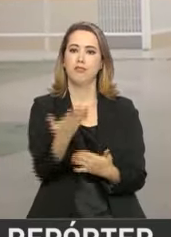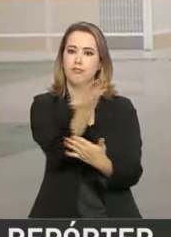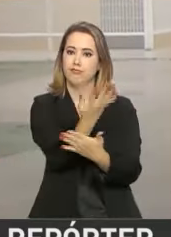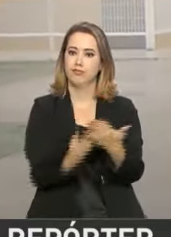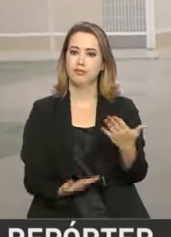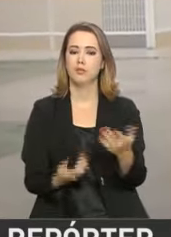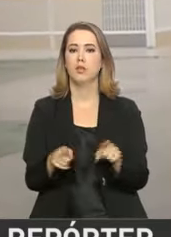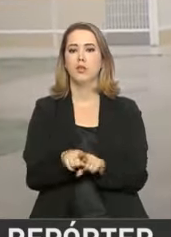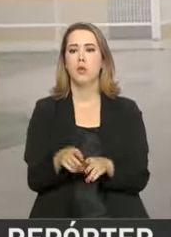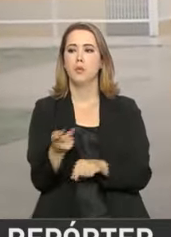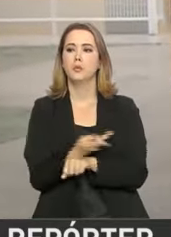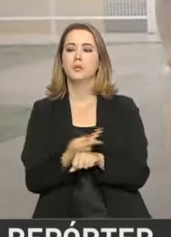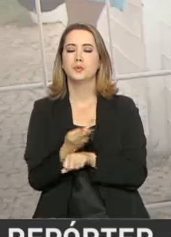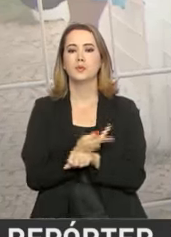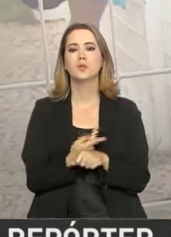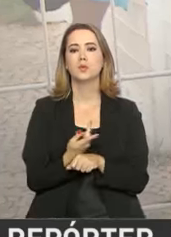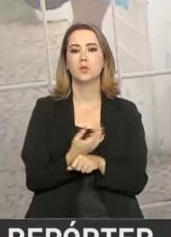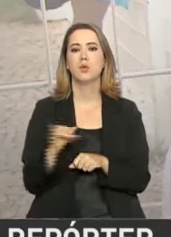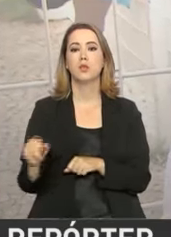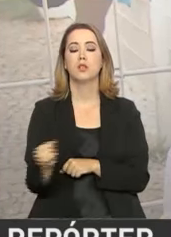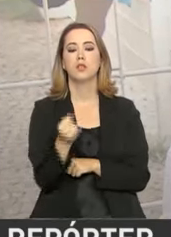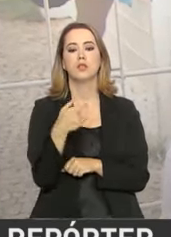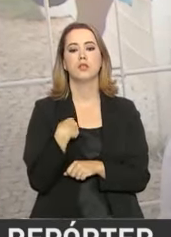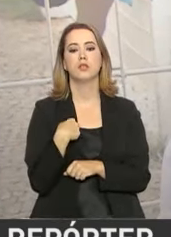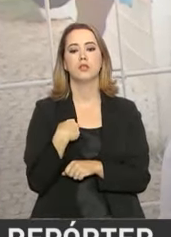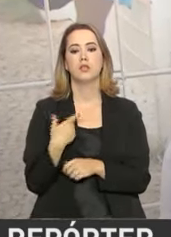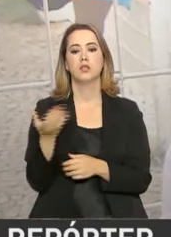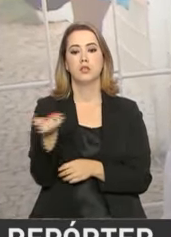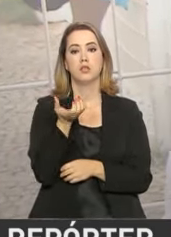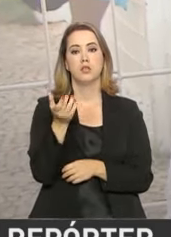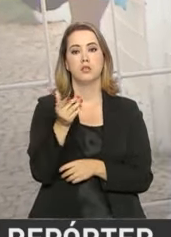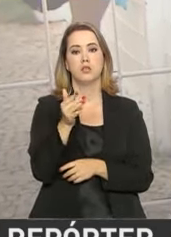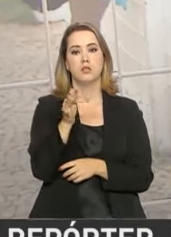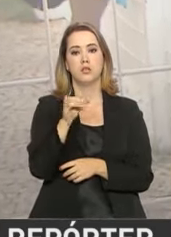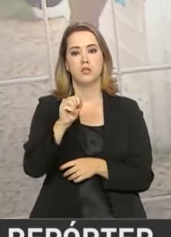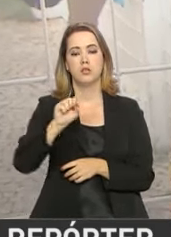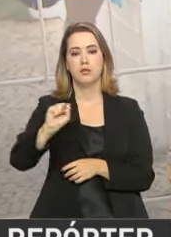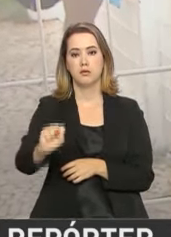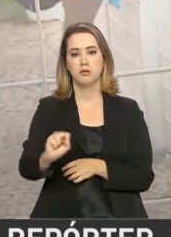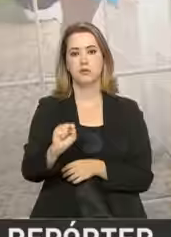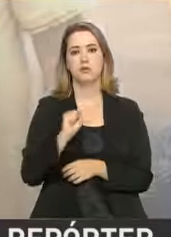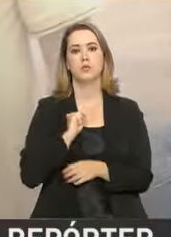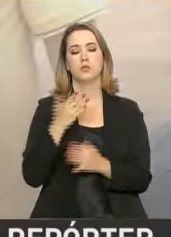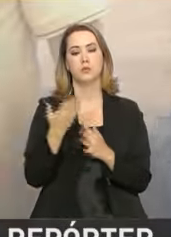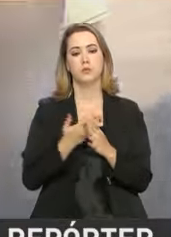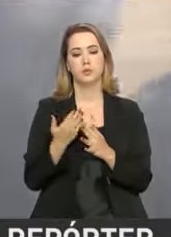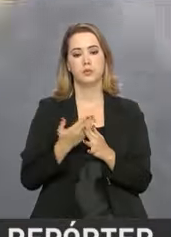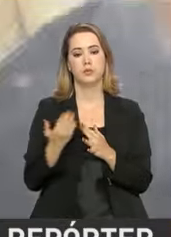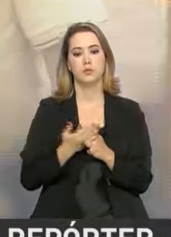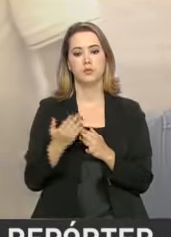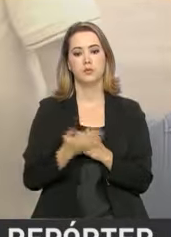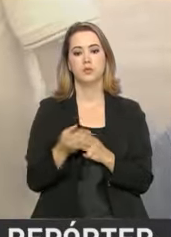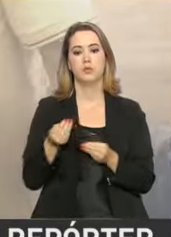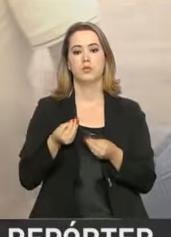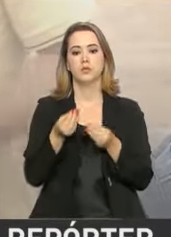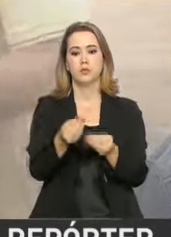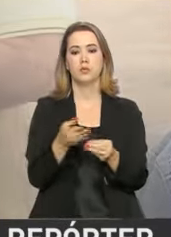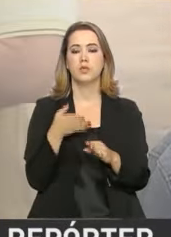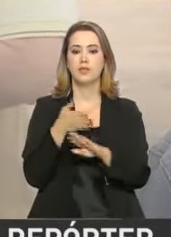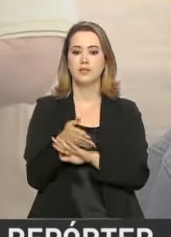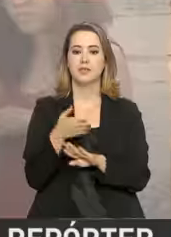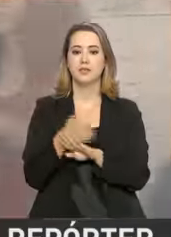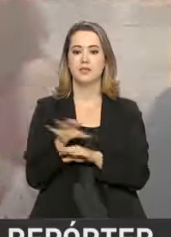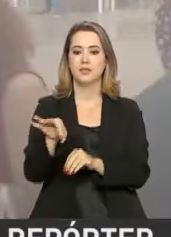oportunidades, testar conhecimentos. Eu quero pro fiéis para mim tentar um financiamento. Ingrençar na minha faculdade de